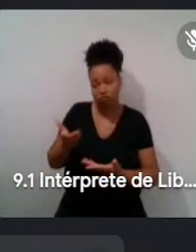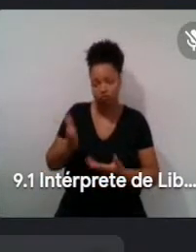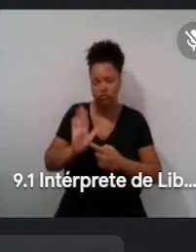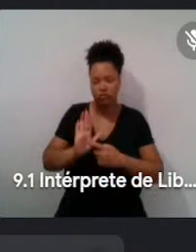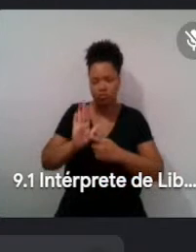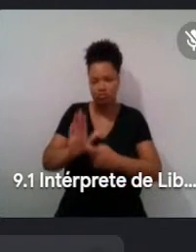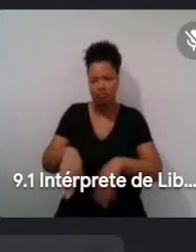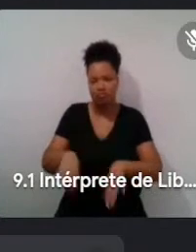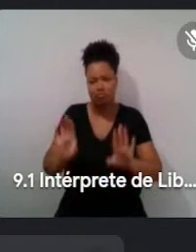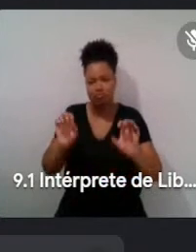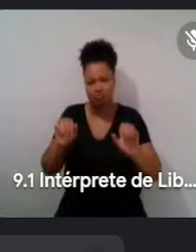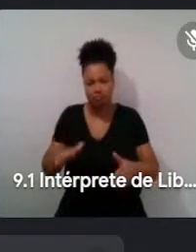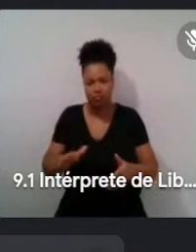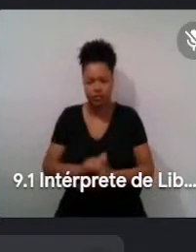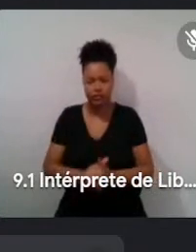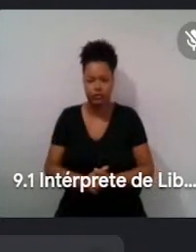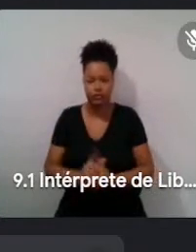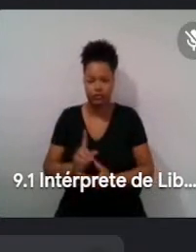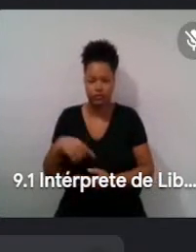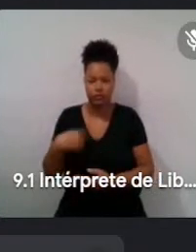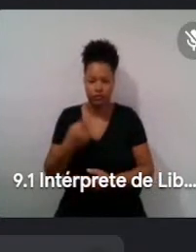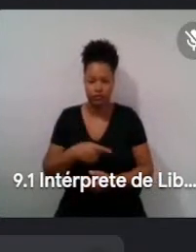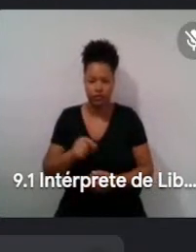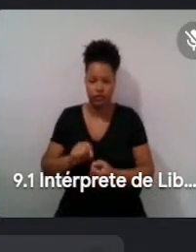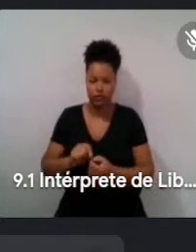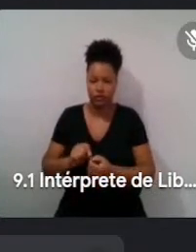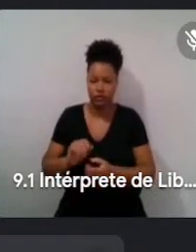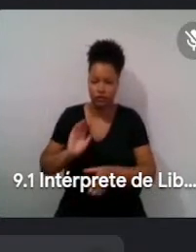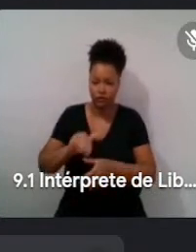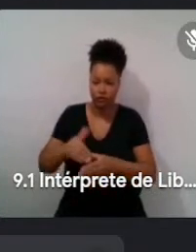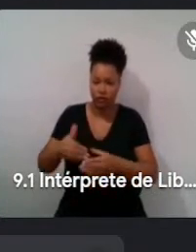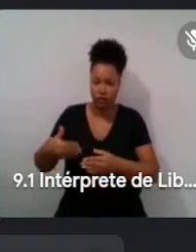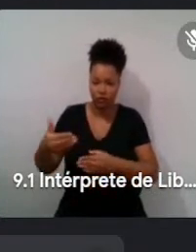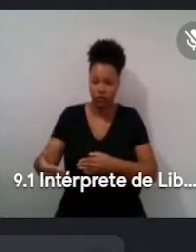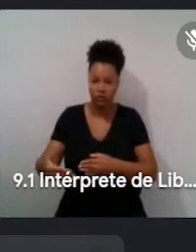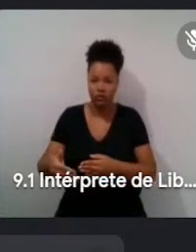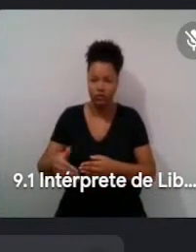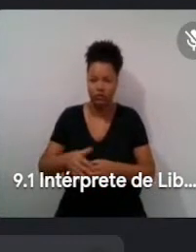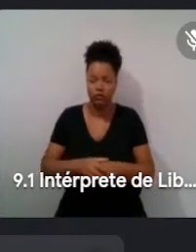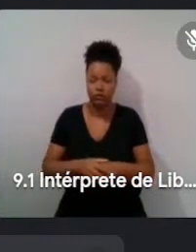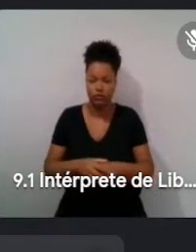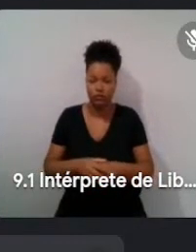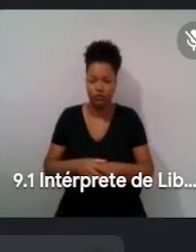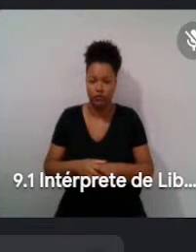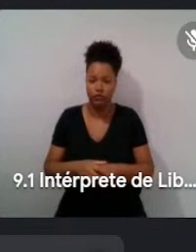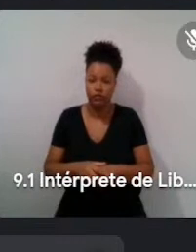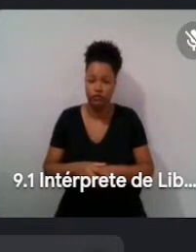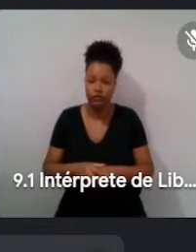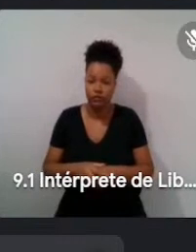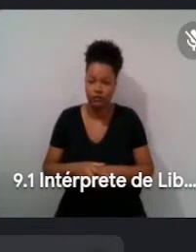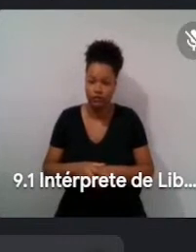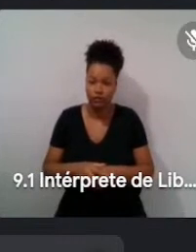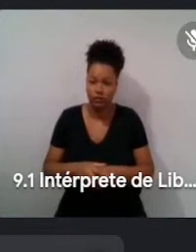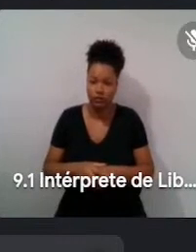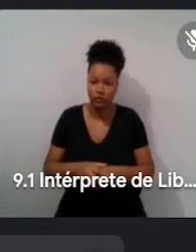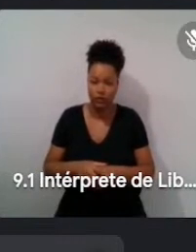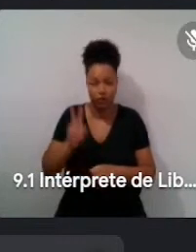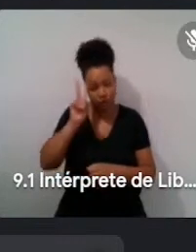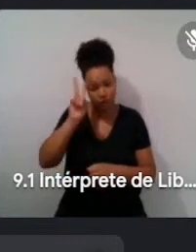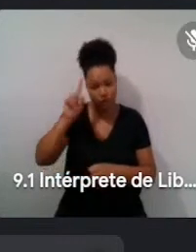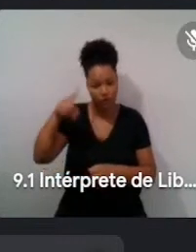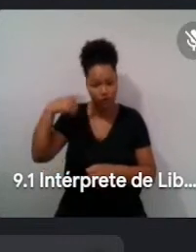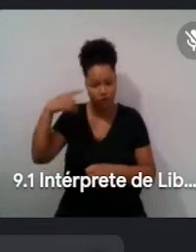nós encaminharemos aqui a questão dos votos, já fazendo esclarecer aos pares que a questão das liminares